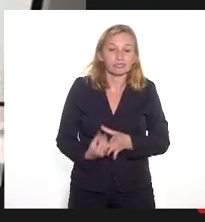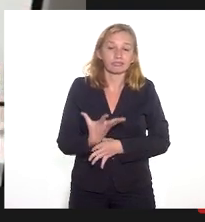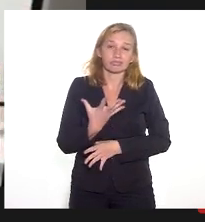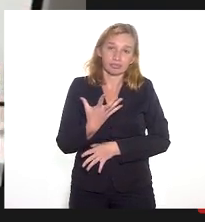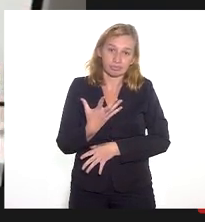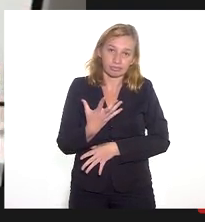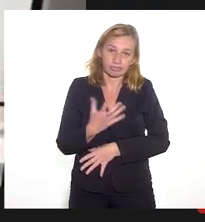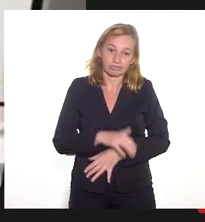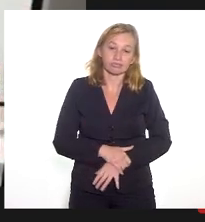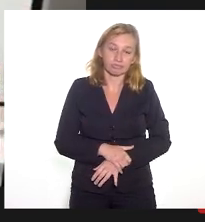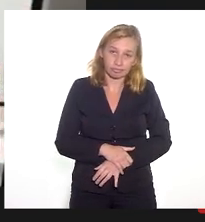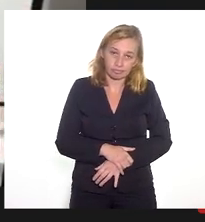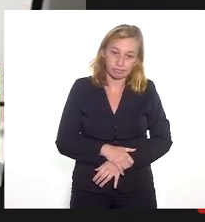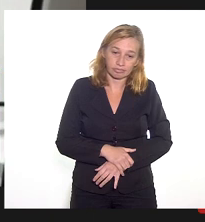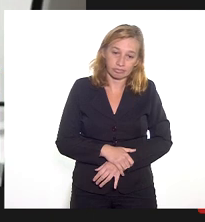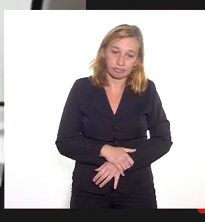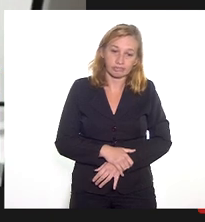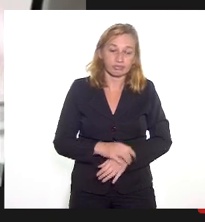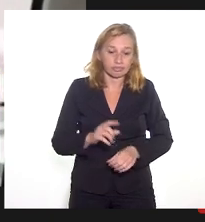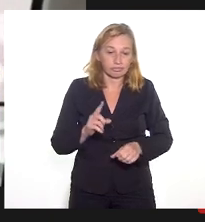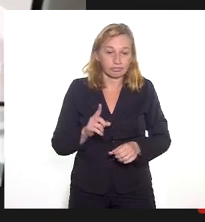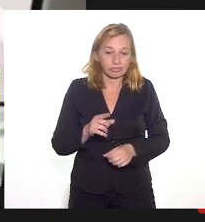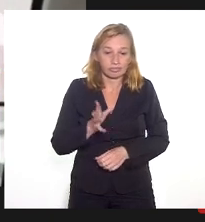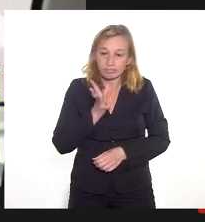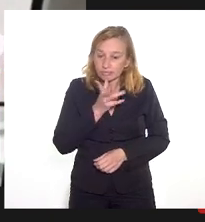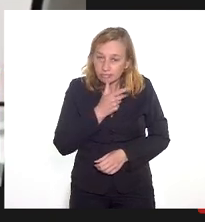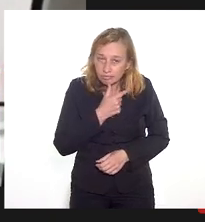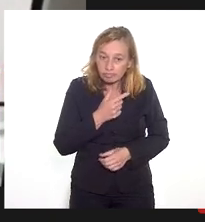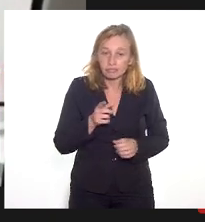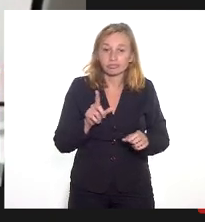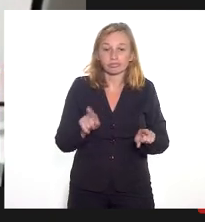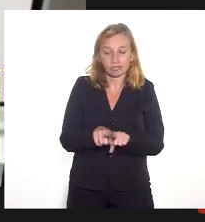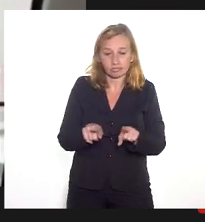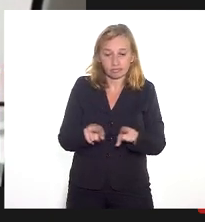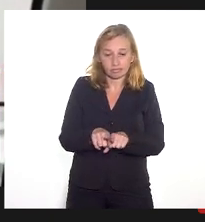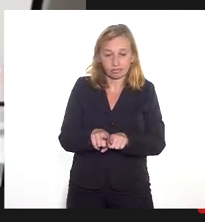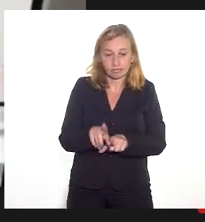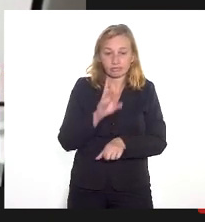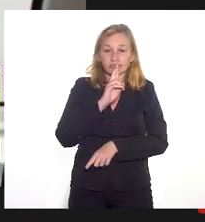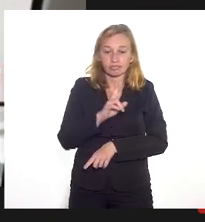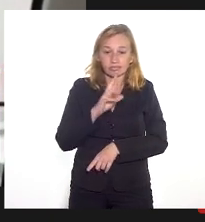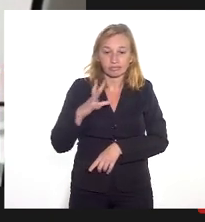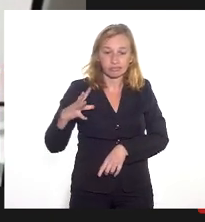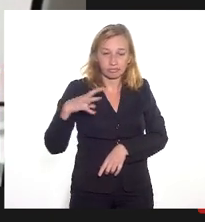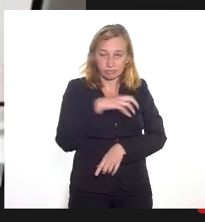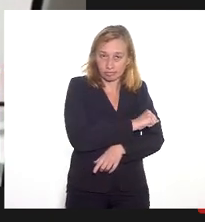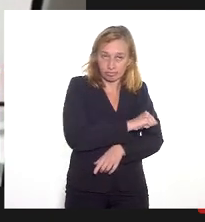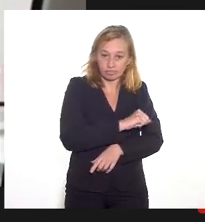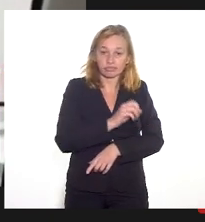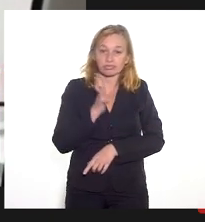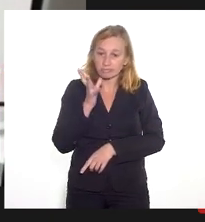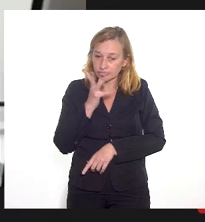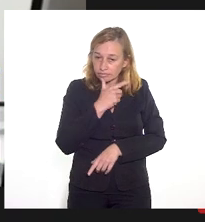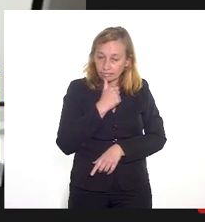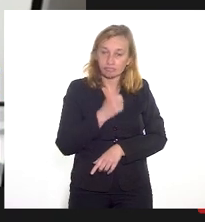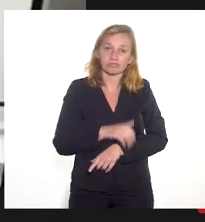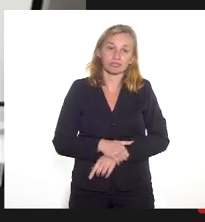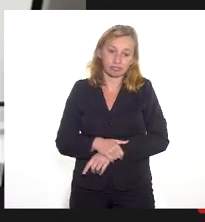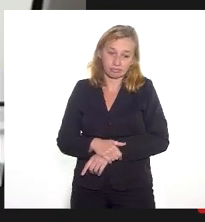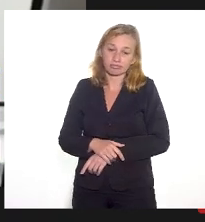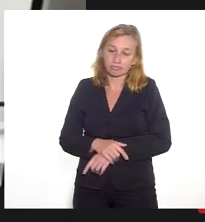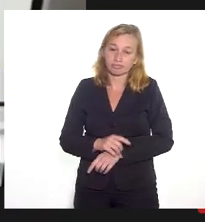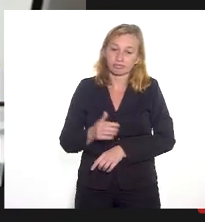que seja duradouro e que a gente tenha resultados imediatos e resultados duradouros para que a